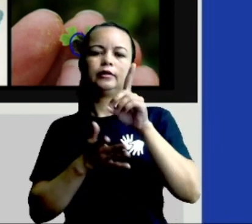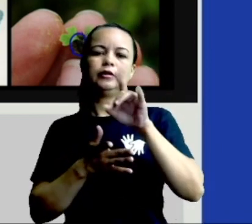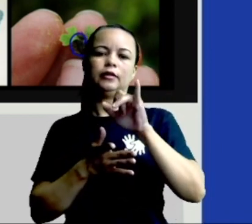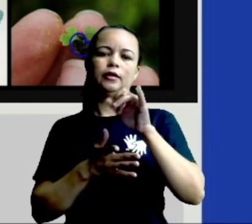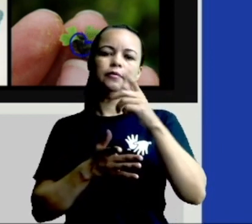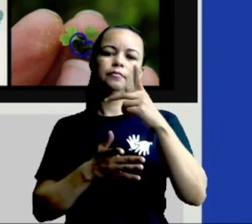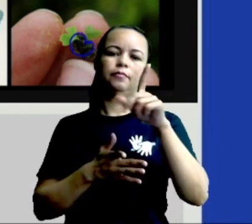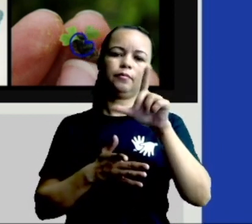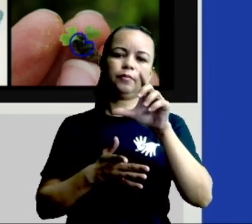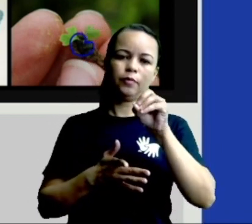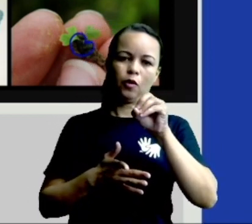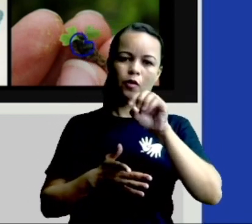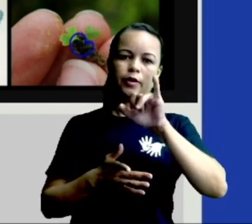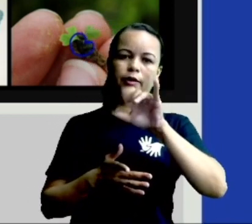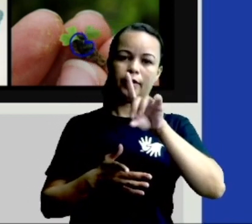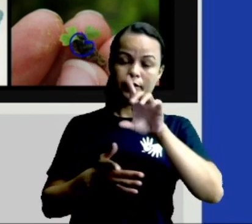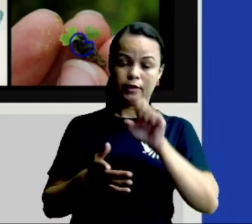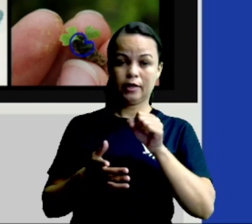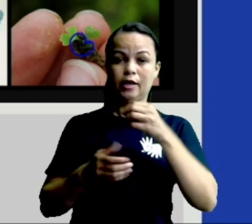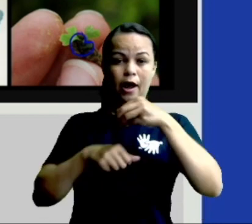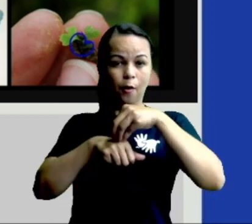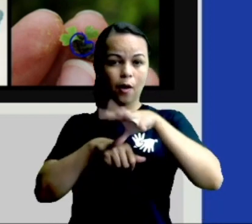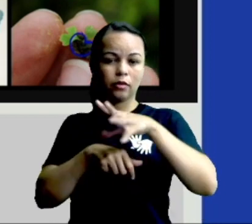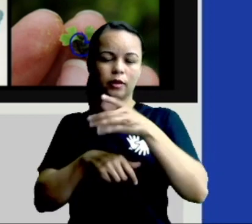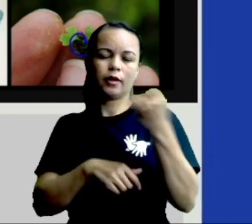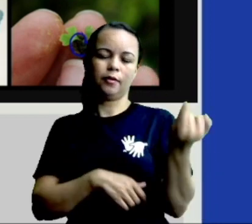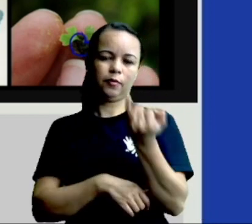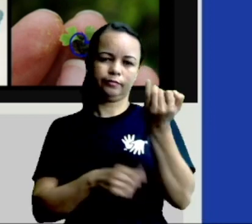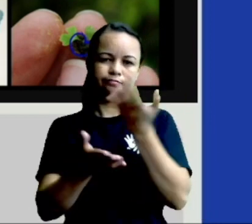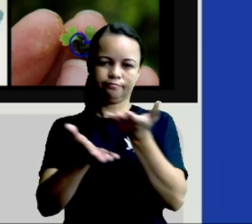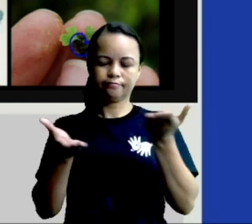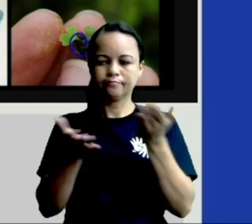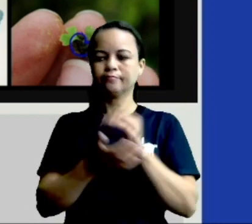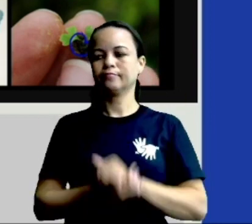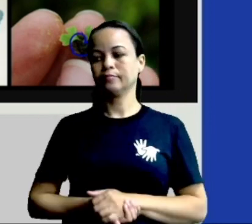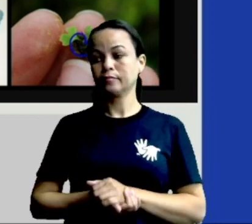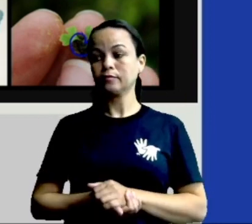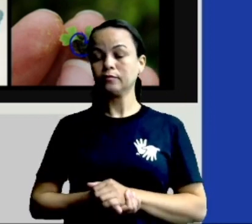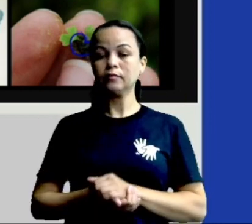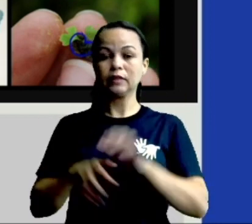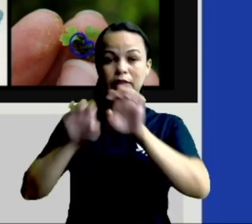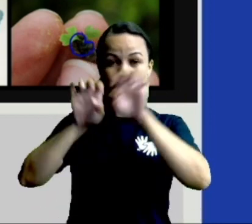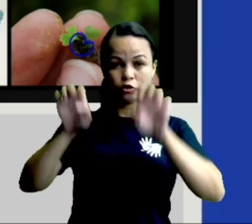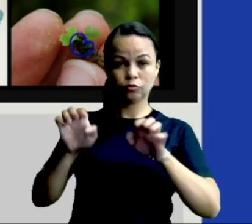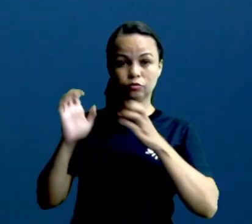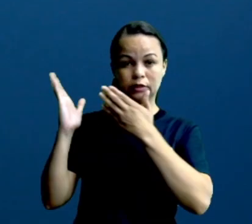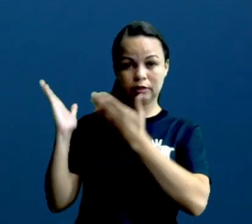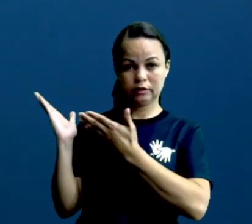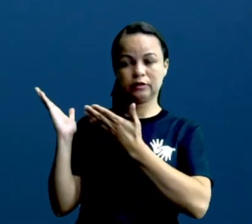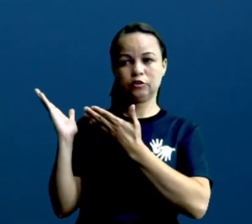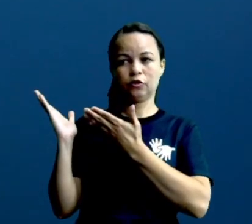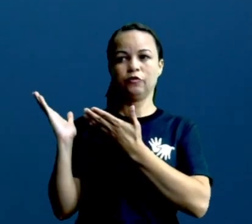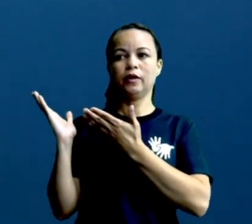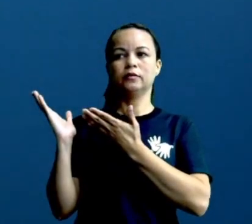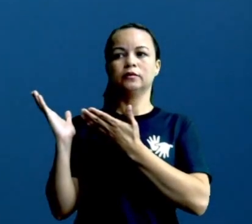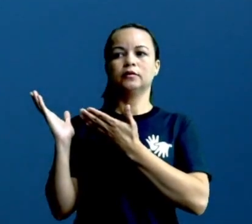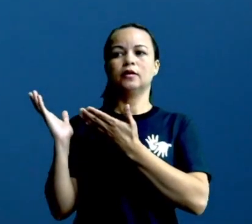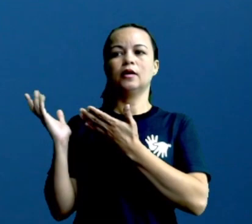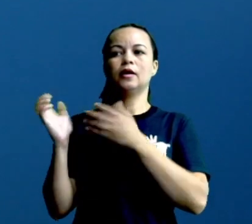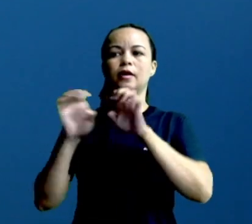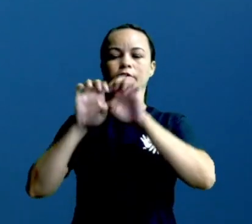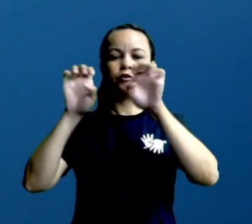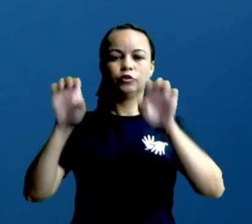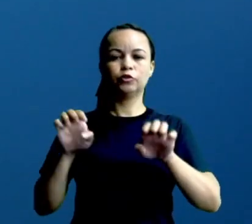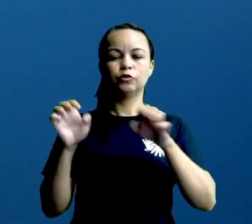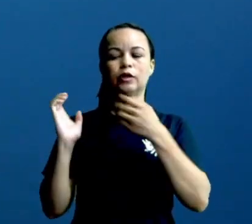é esporofítica. Então fica essa dica, é importantíssimo. Essa estrutura que vocês estão vendo aqui, ó, volta aqui comigo, por favor, produção. Essa estrutura